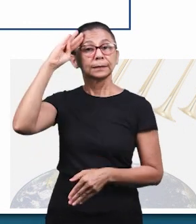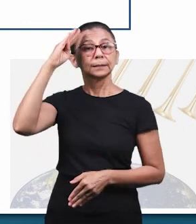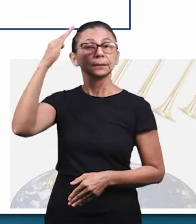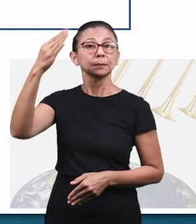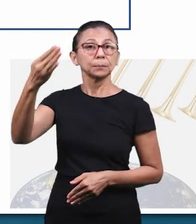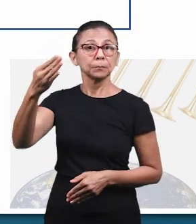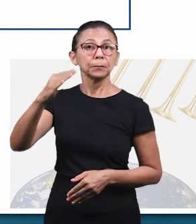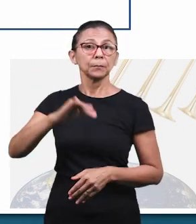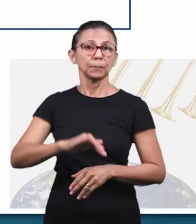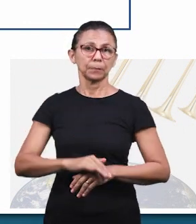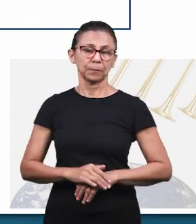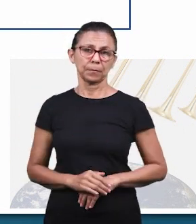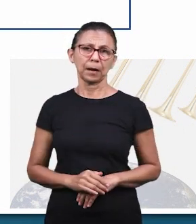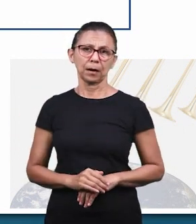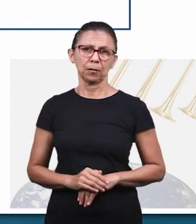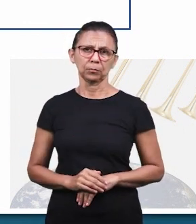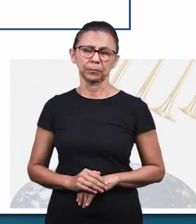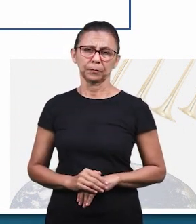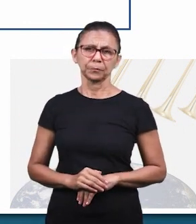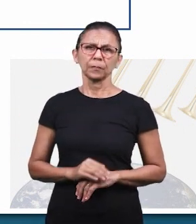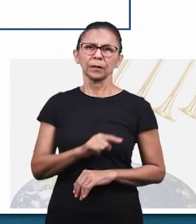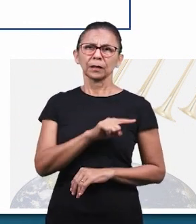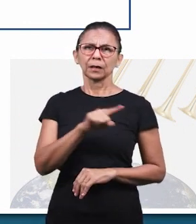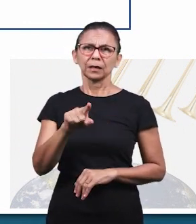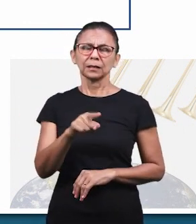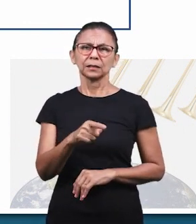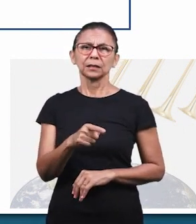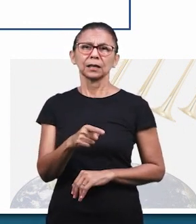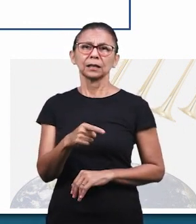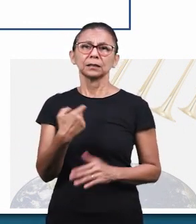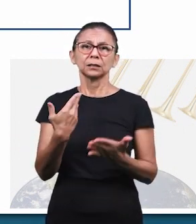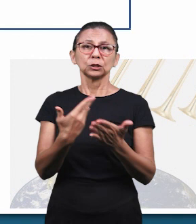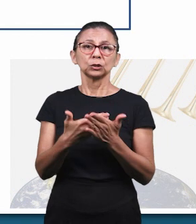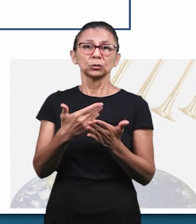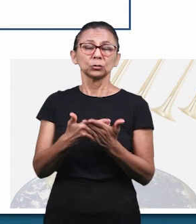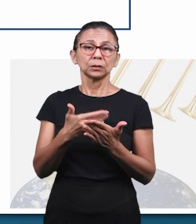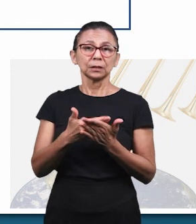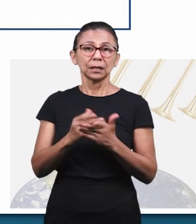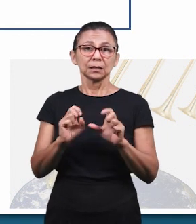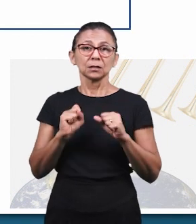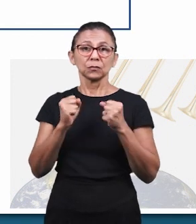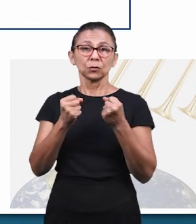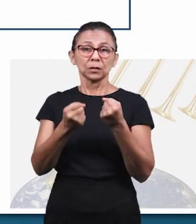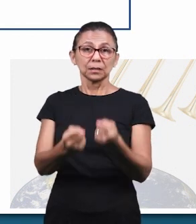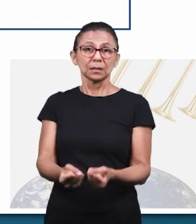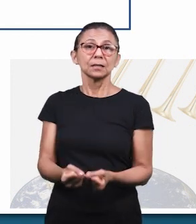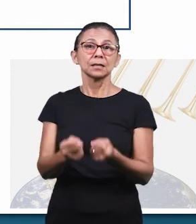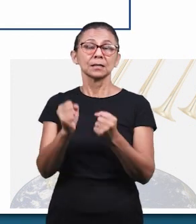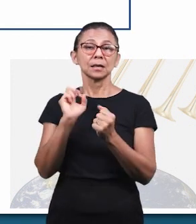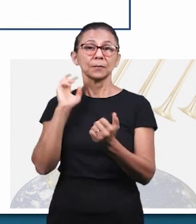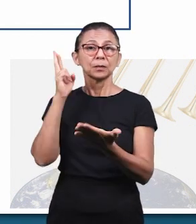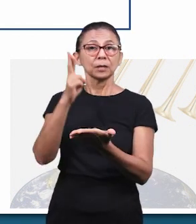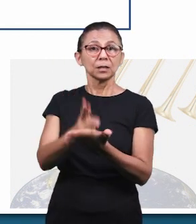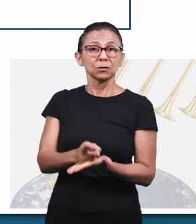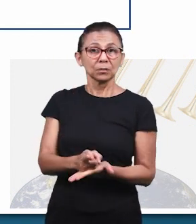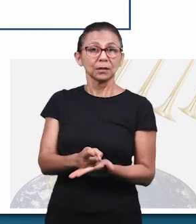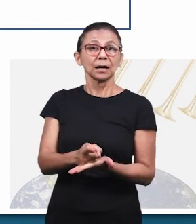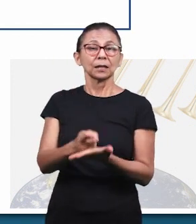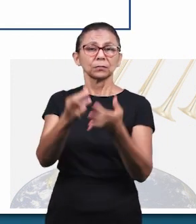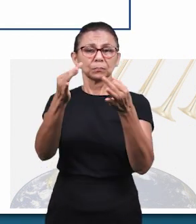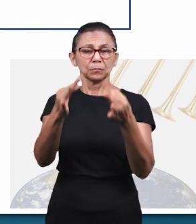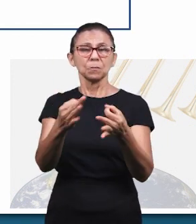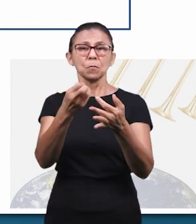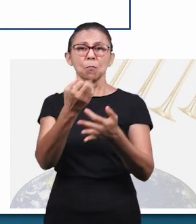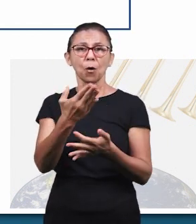é, o quanto ele está disposto a estudar para ter o resultado desejado. Então, ele precisa de uma rotina